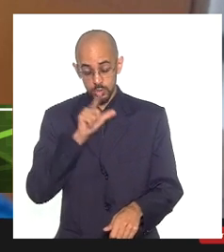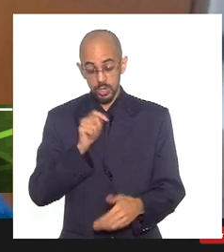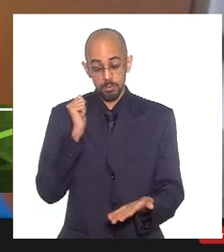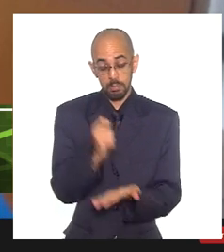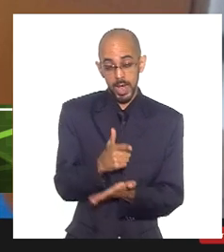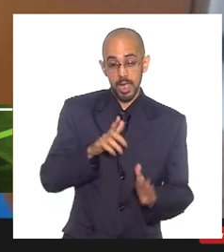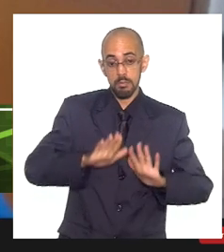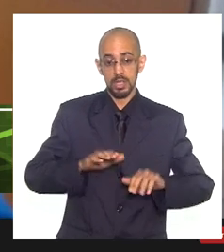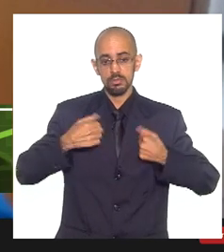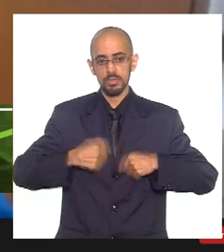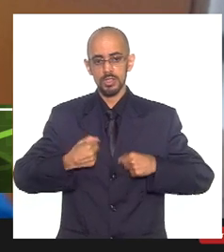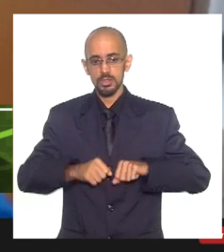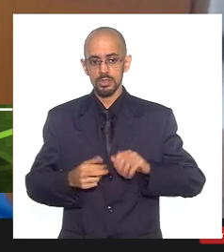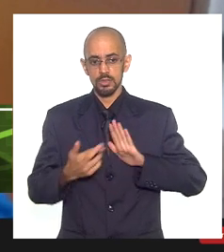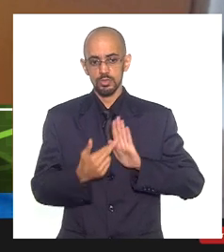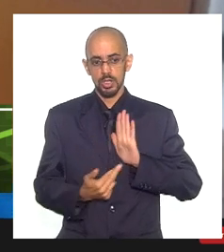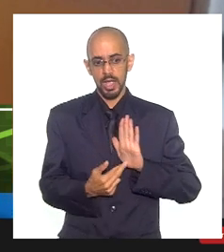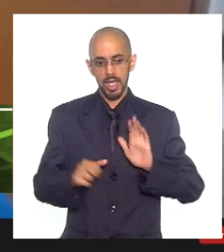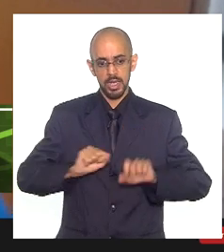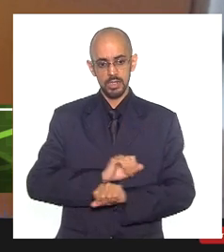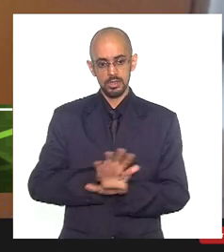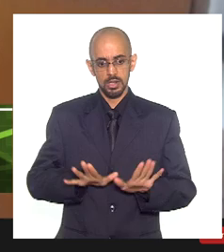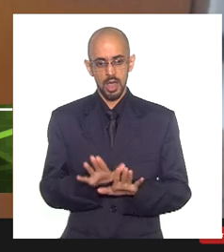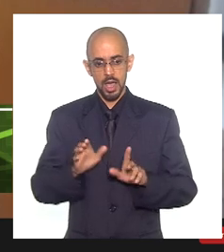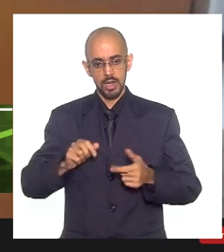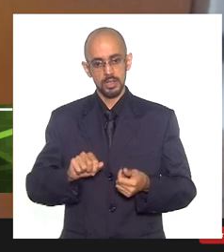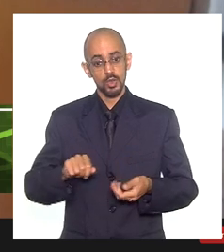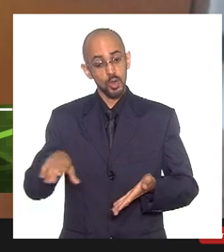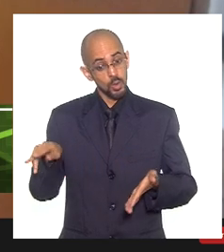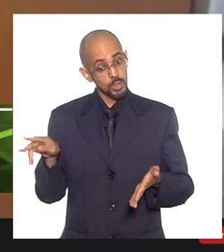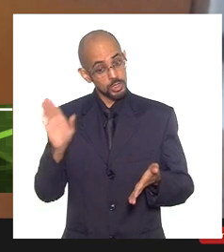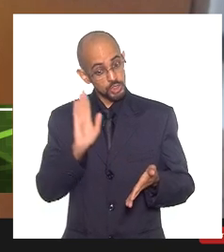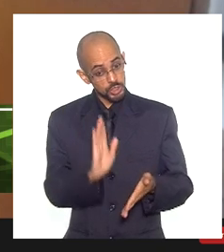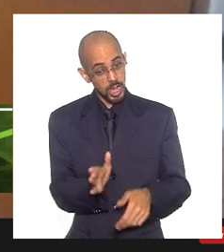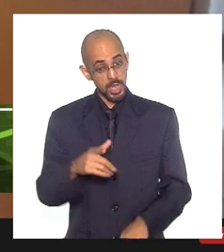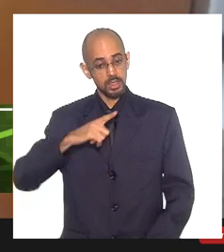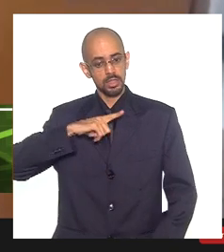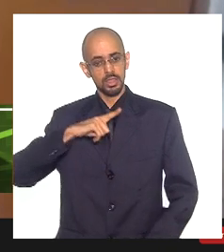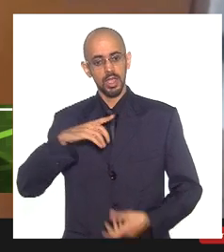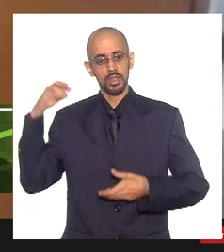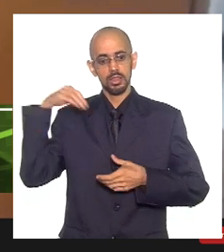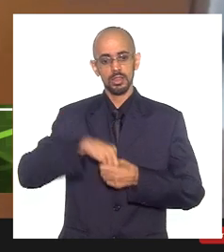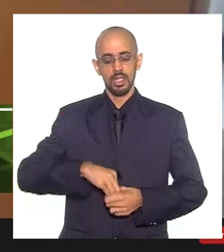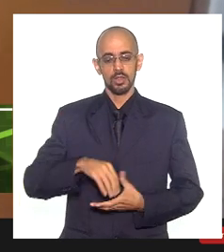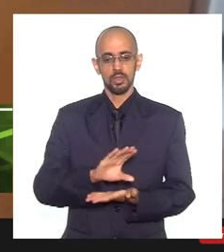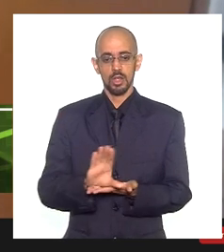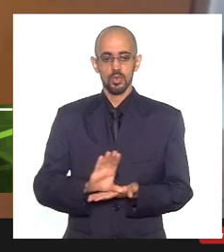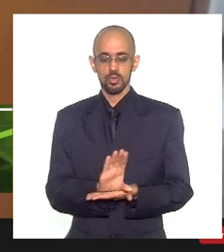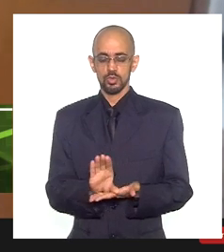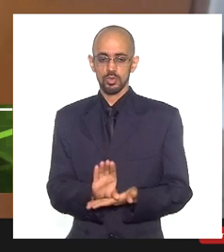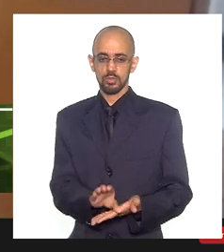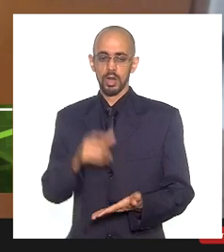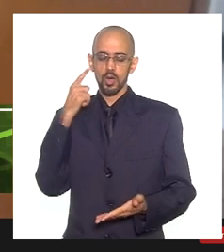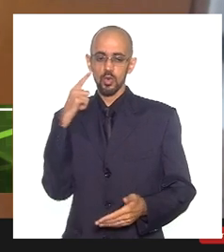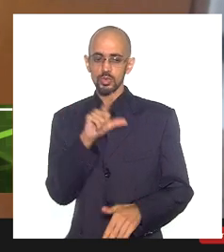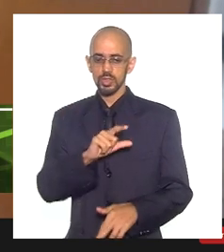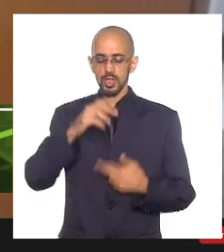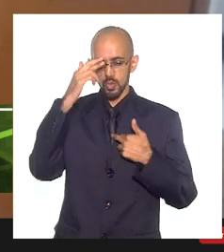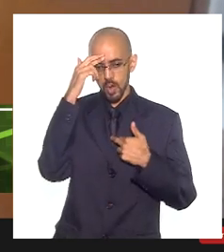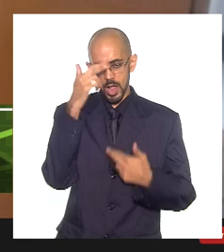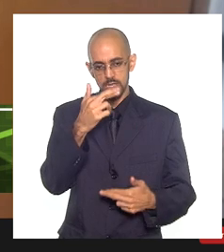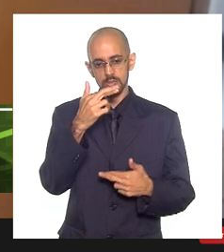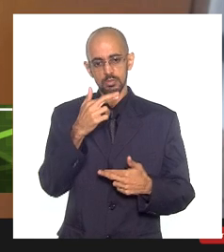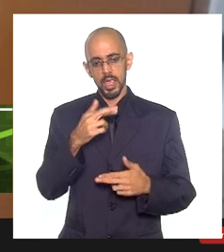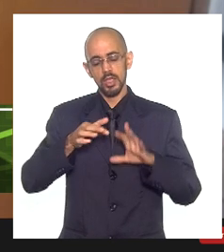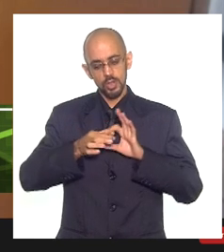institucionalizar aquilo que a Constituição do Estado estabelece para conferir a verdadeira autonomia